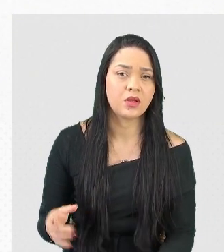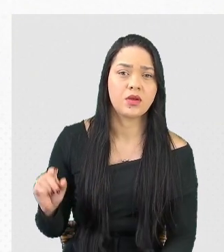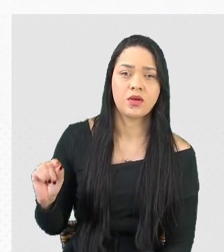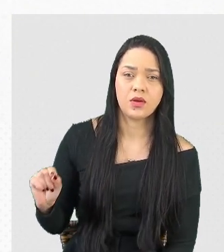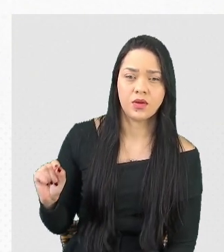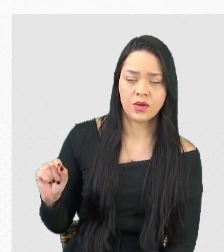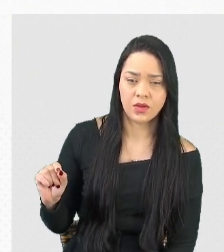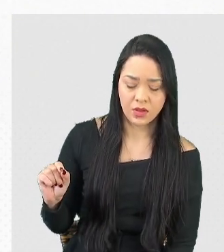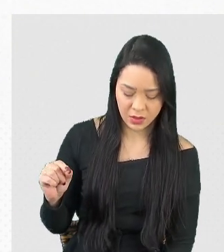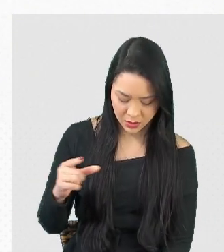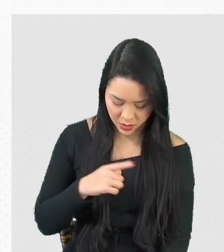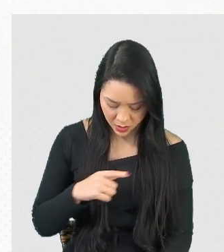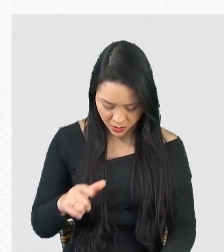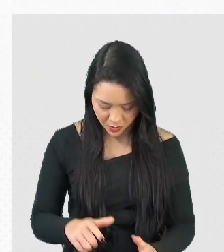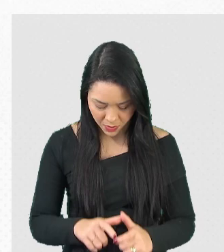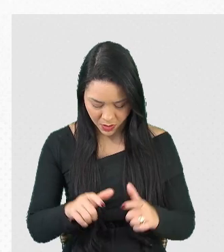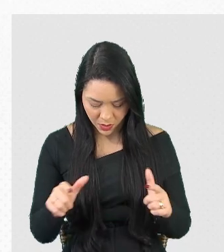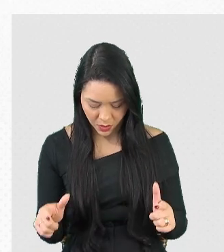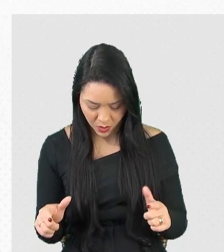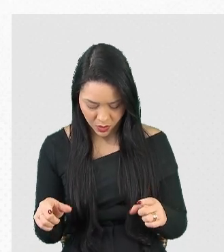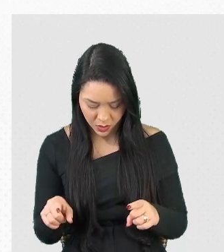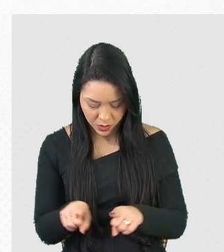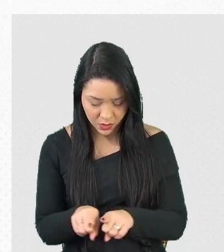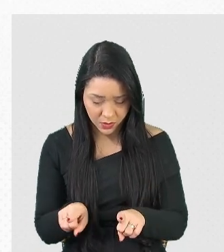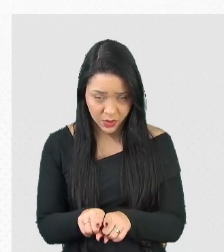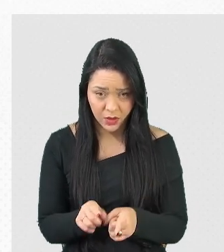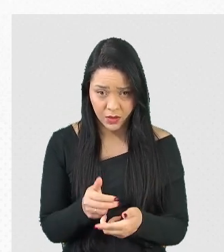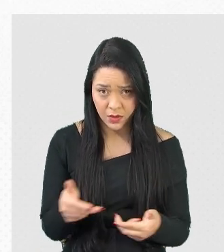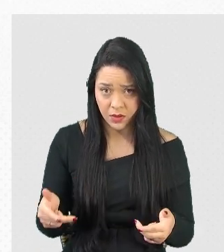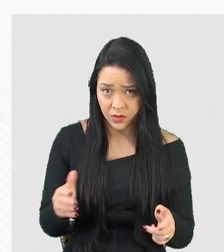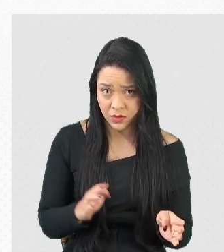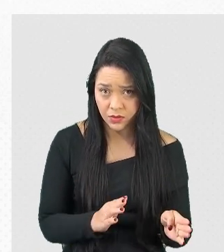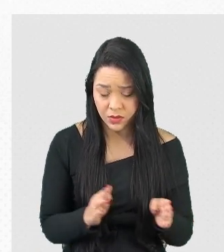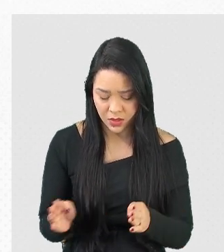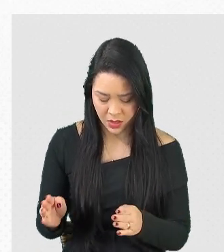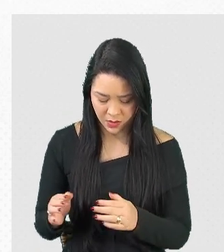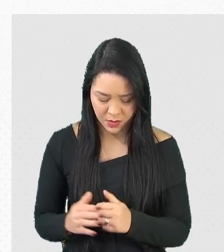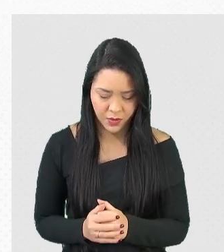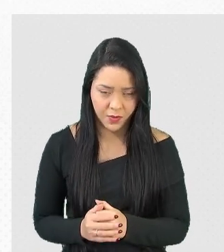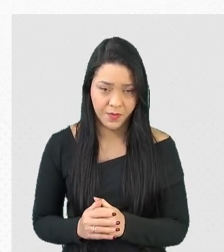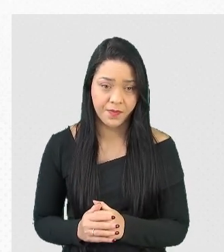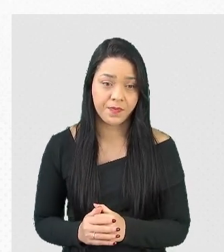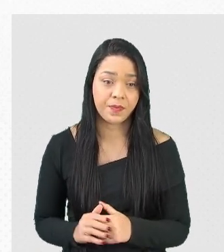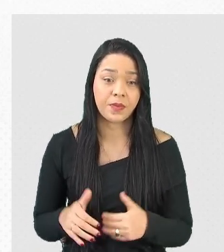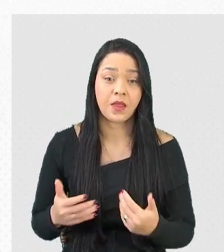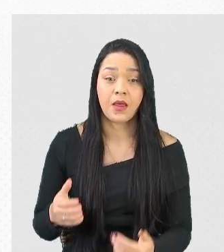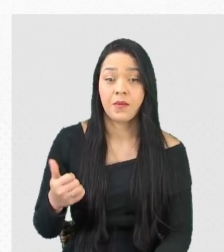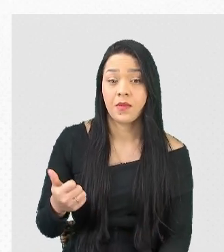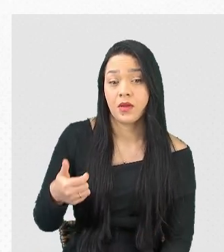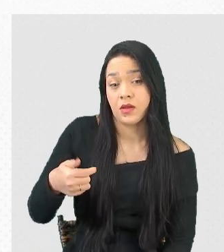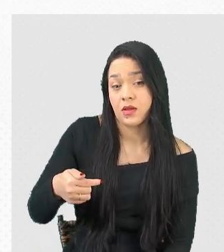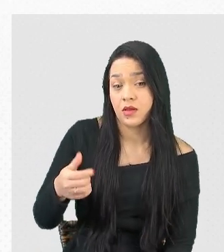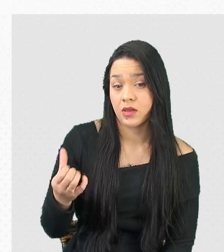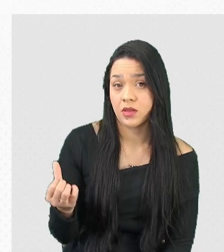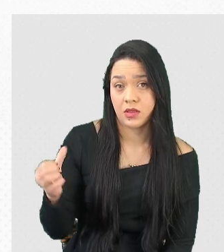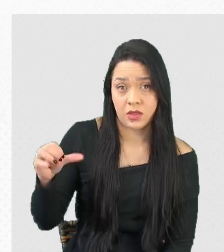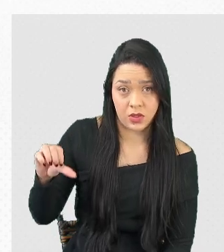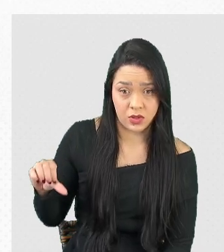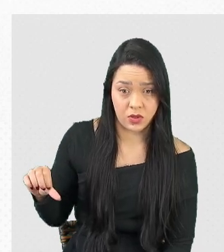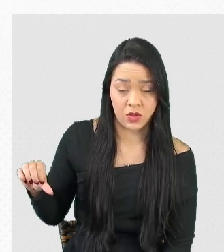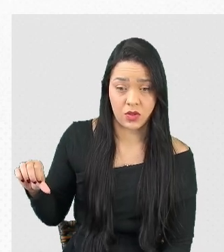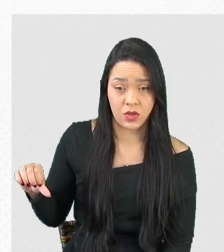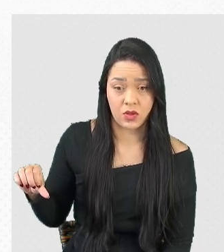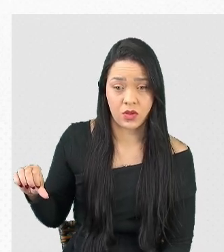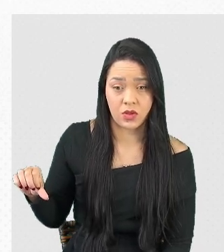tempo. Em 1769, James Watt apressou a máquina a vapor, né, criada